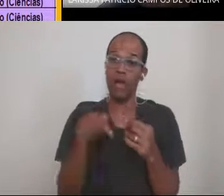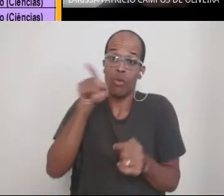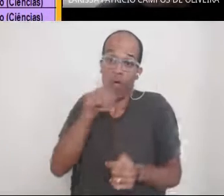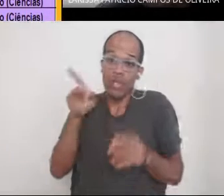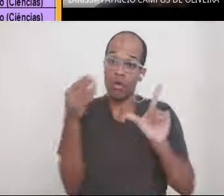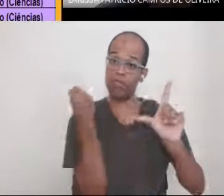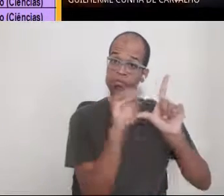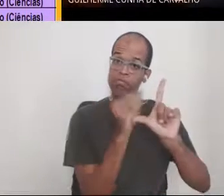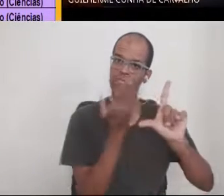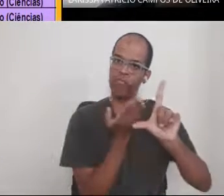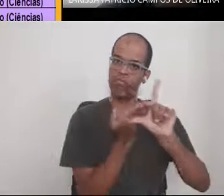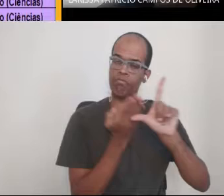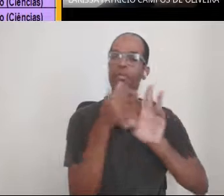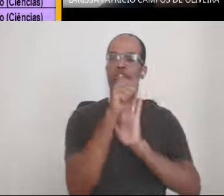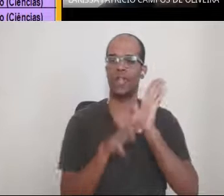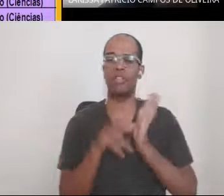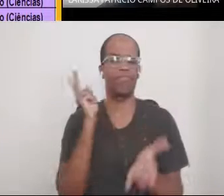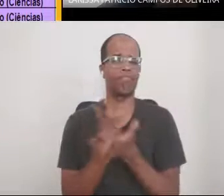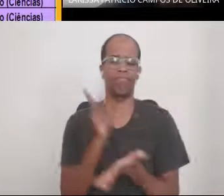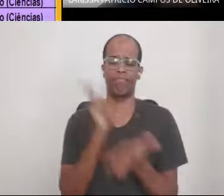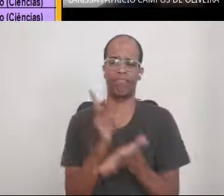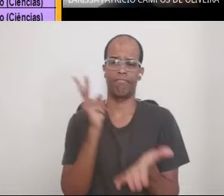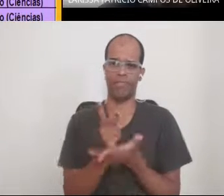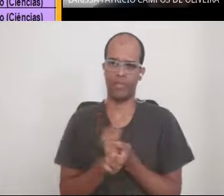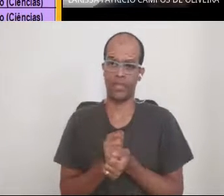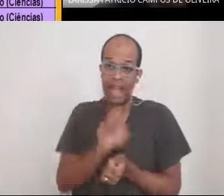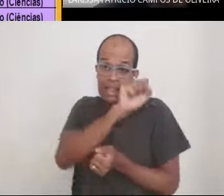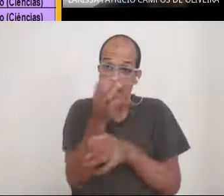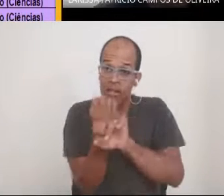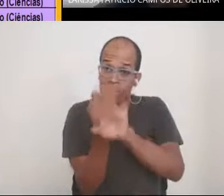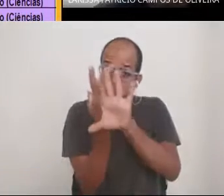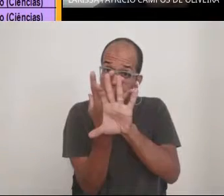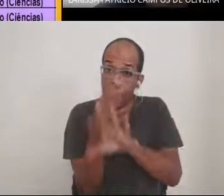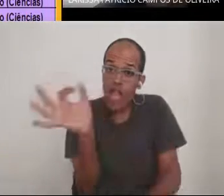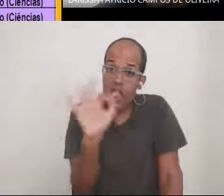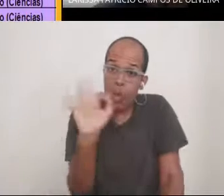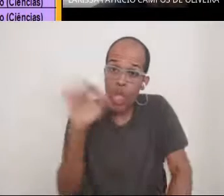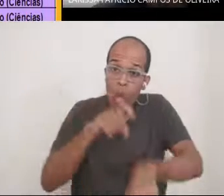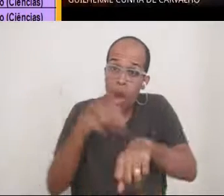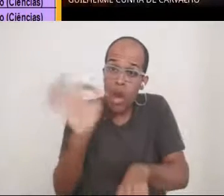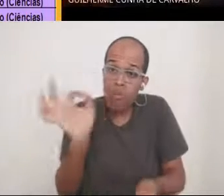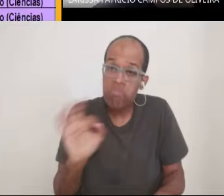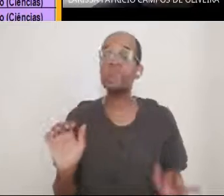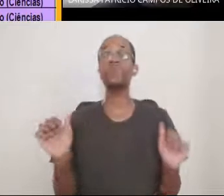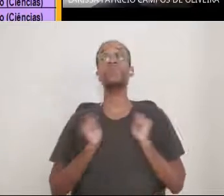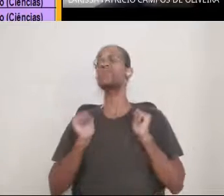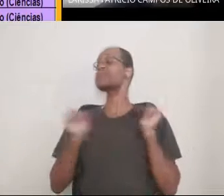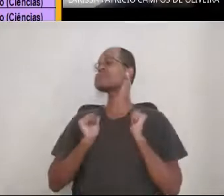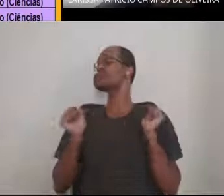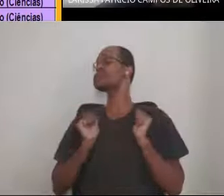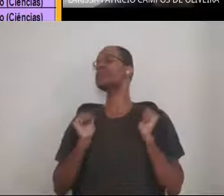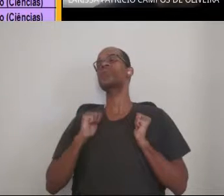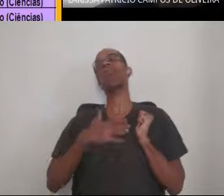alunos. Né? Então, nesse horário que os alunos não têm o Meet, não é para eles ficarem sem fazer nada, né? Dizer, não, só vou... Porque a gente também